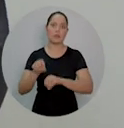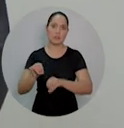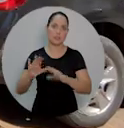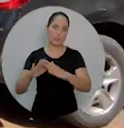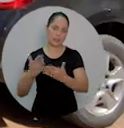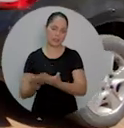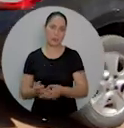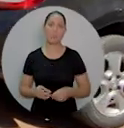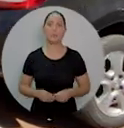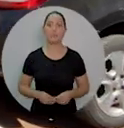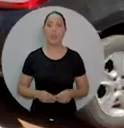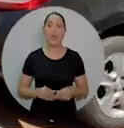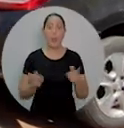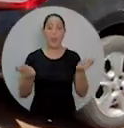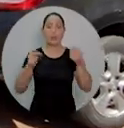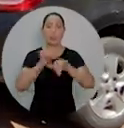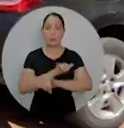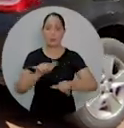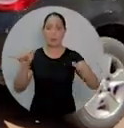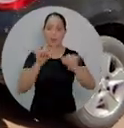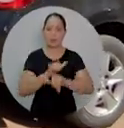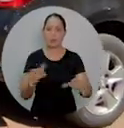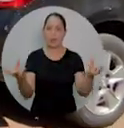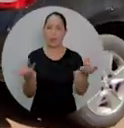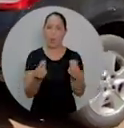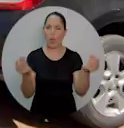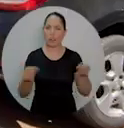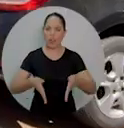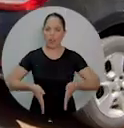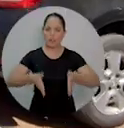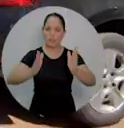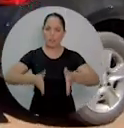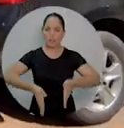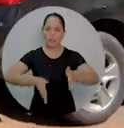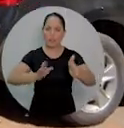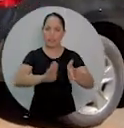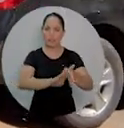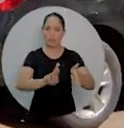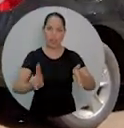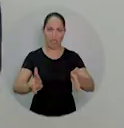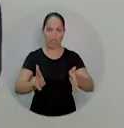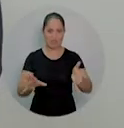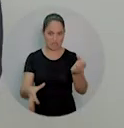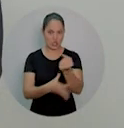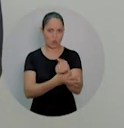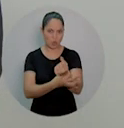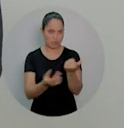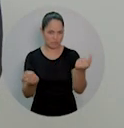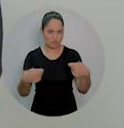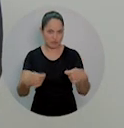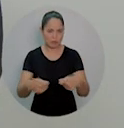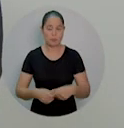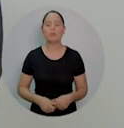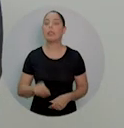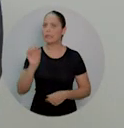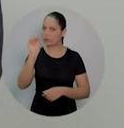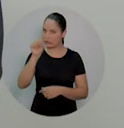escolas. Podemos citar a qualidade das vias também como um ponto importante para um trânsito seguro? Sem